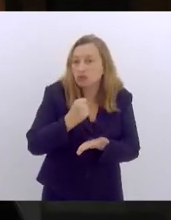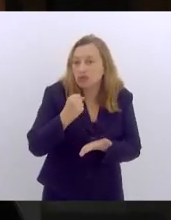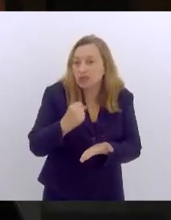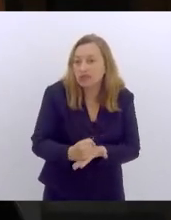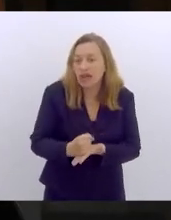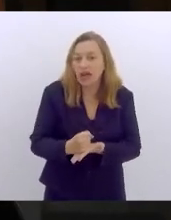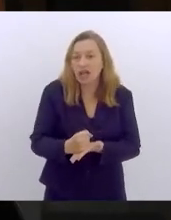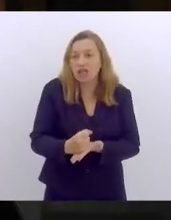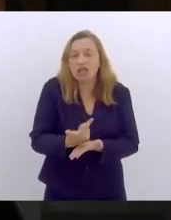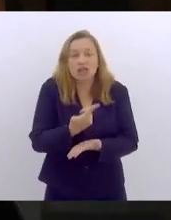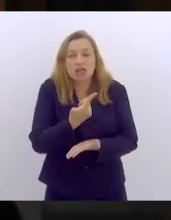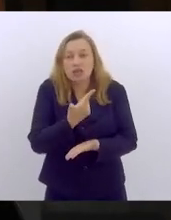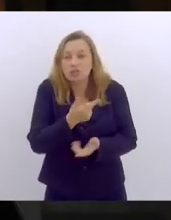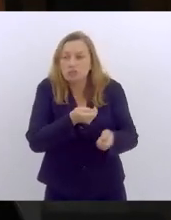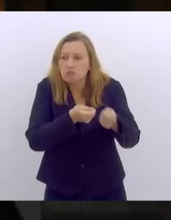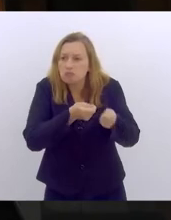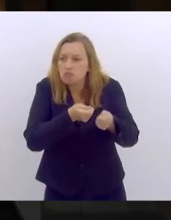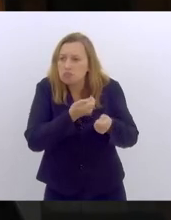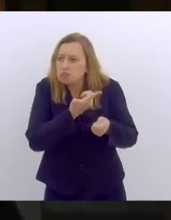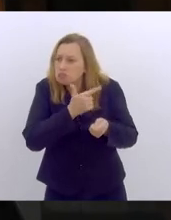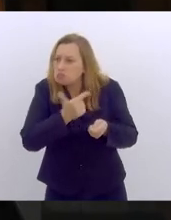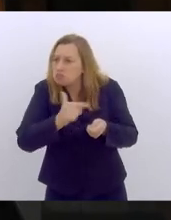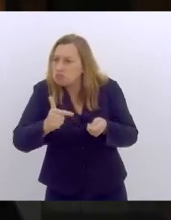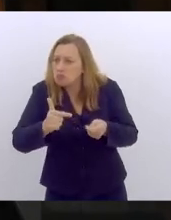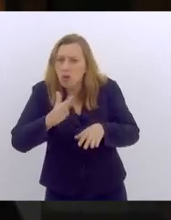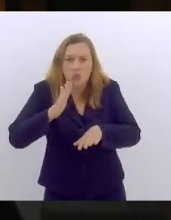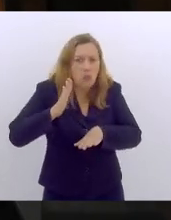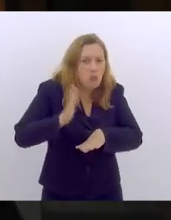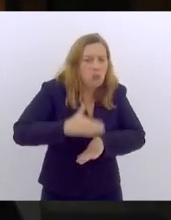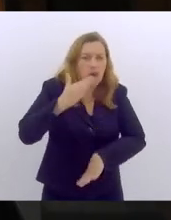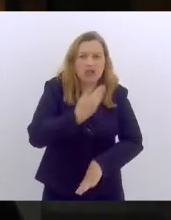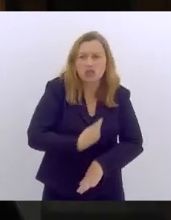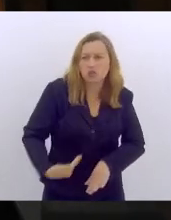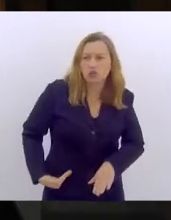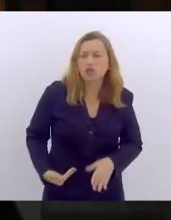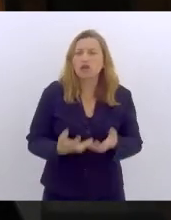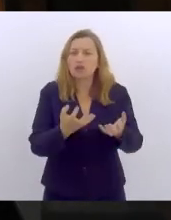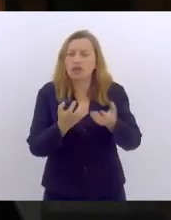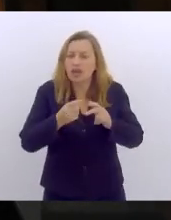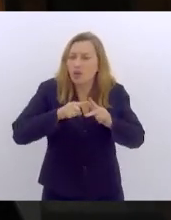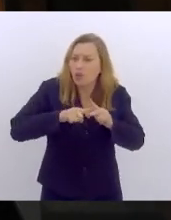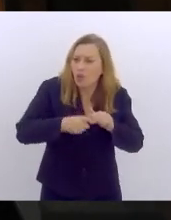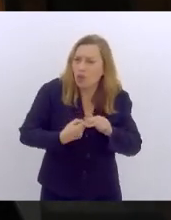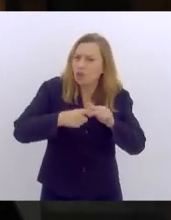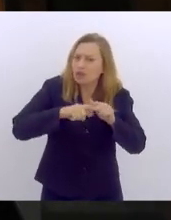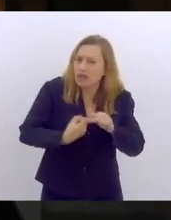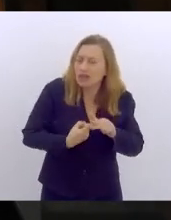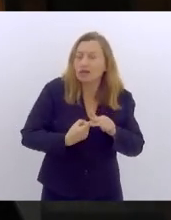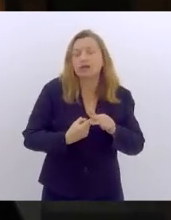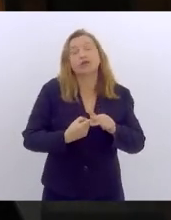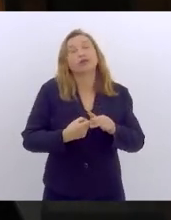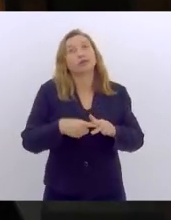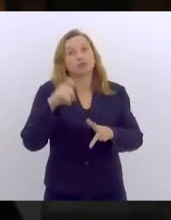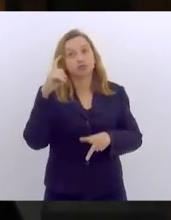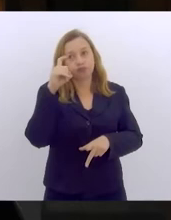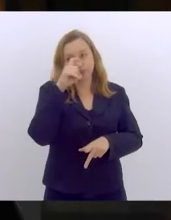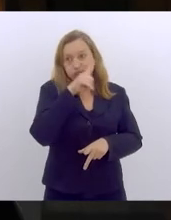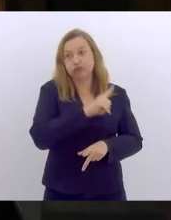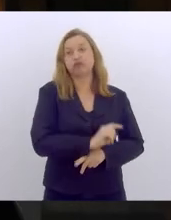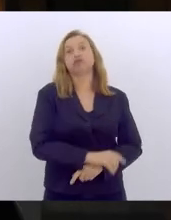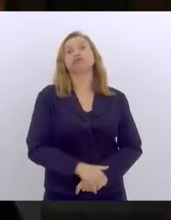sem nenhum controle. Por mais que o governo queira consertar, vai ser